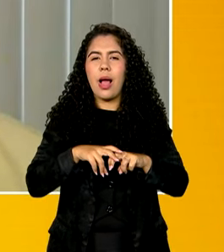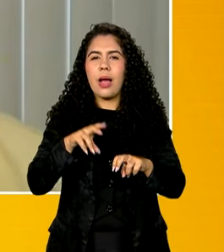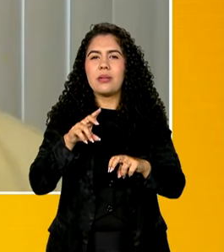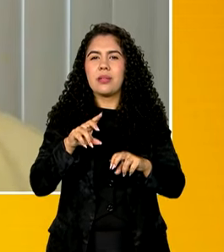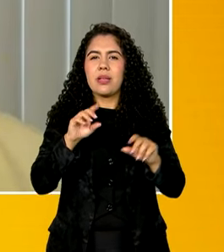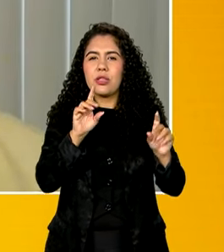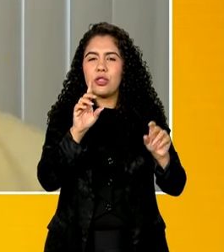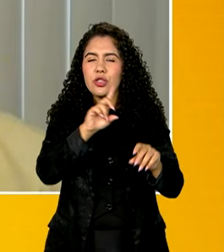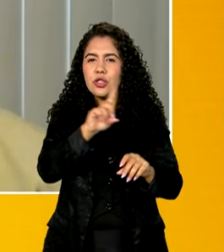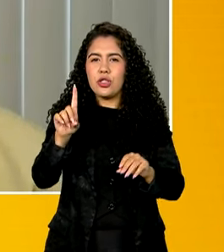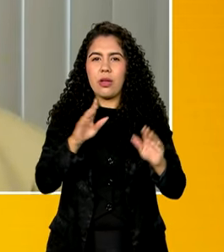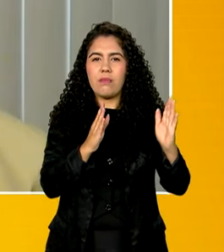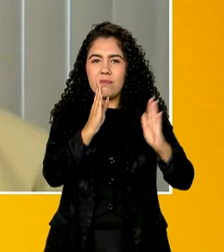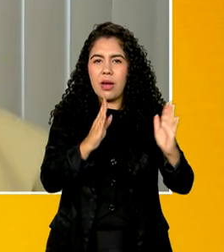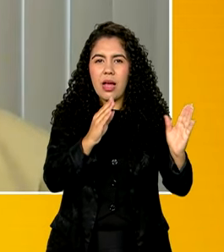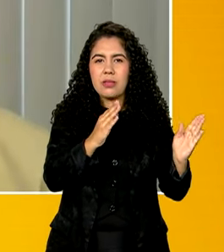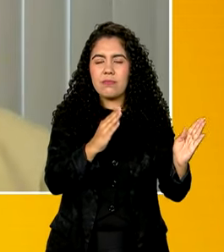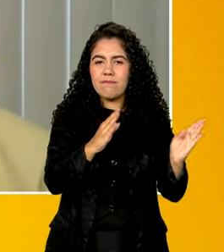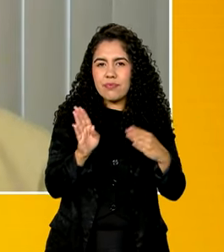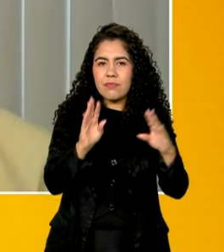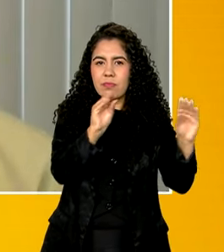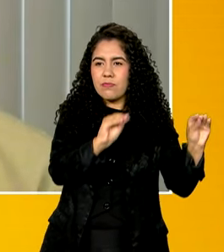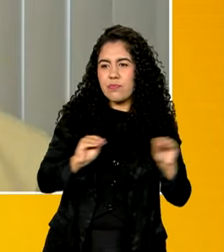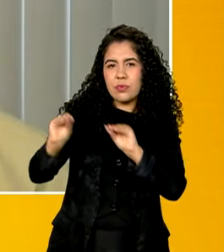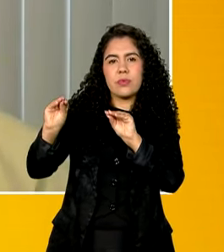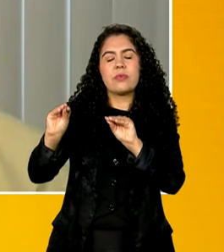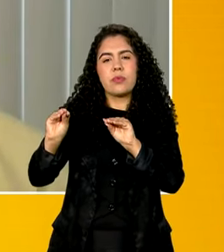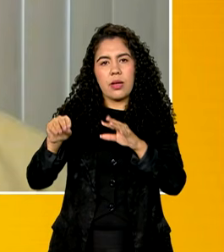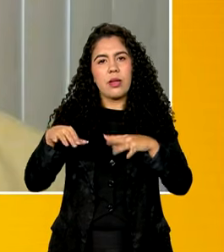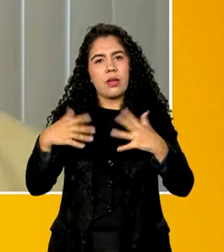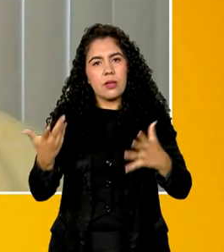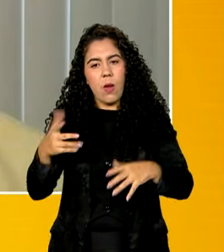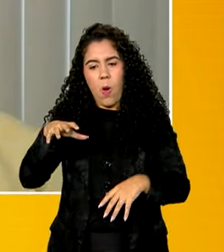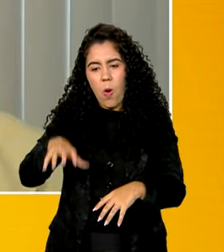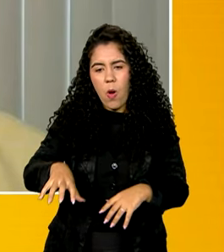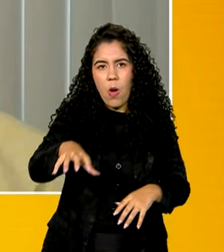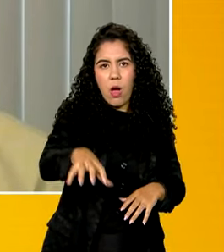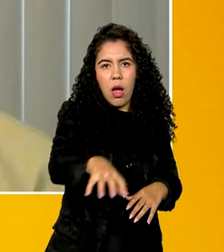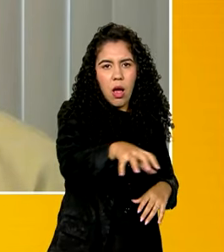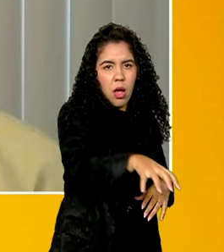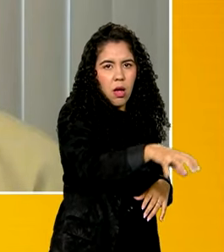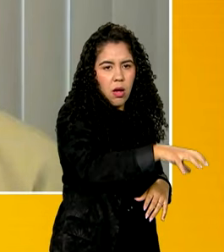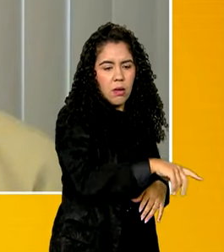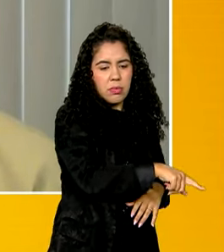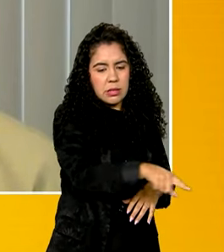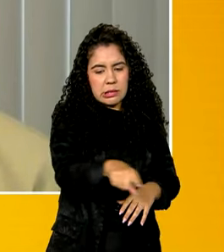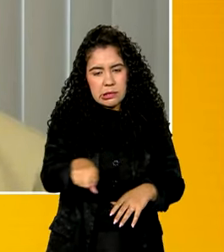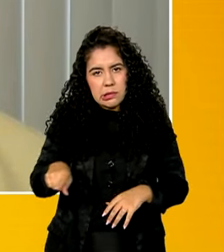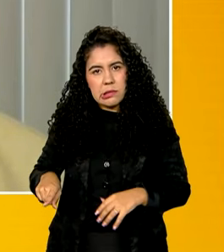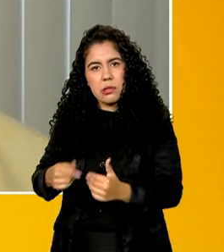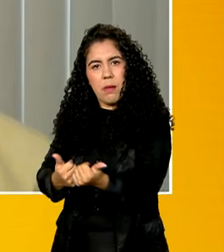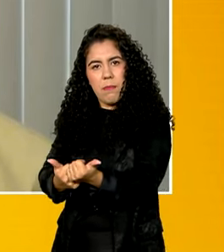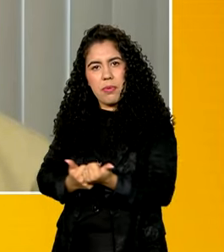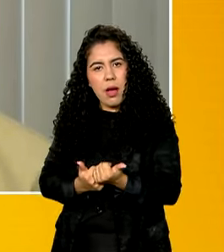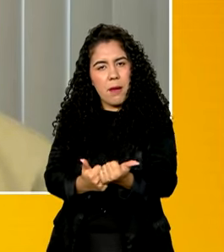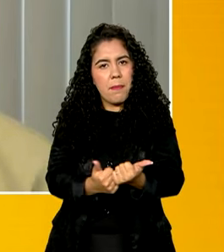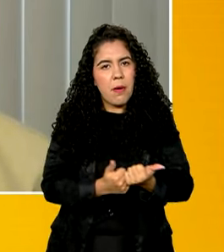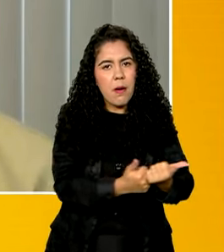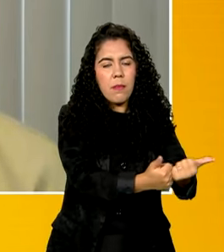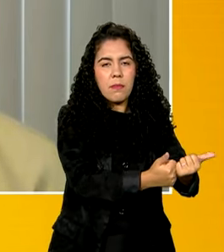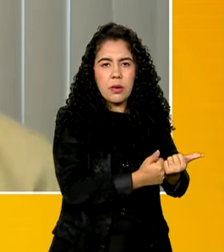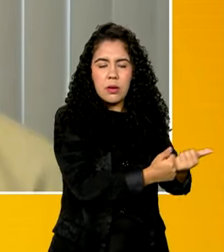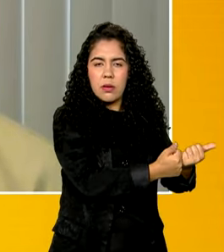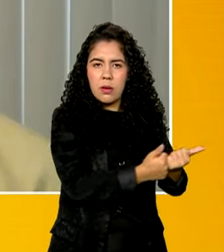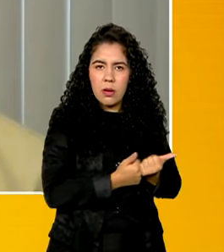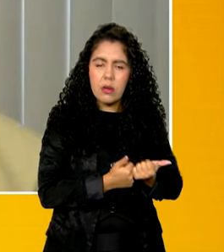foi um trabalho concentrado envolvendo, né, todos esses órgãos sob a liderança da Secretaria Nacional de Segurança Pública,